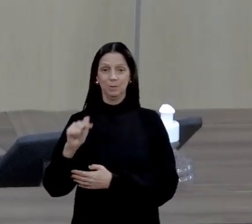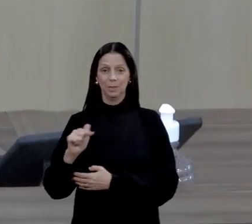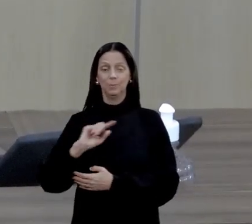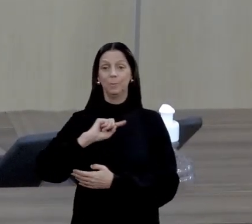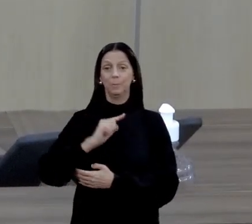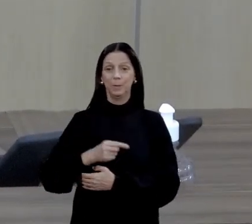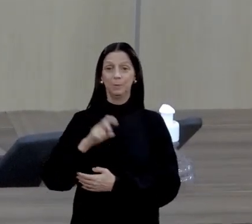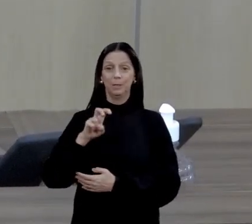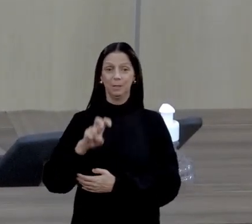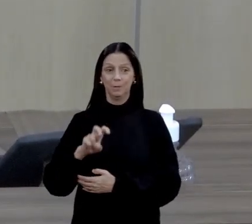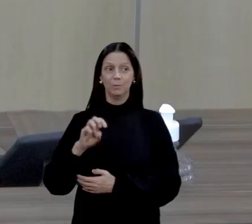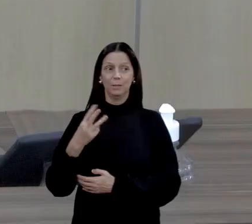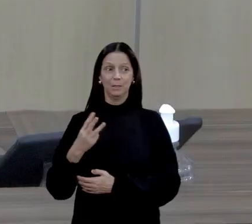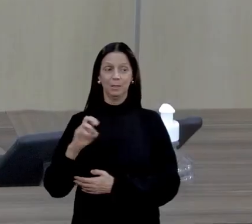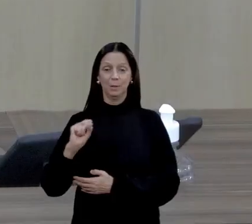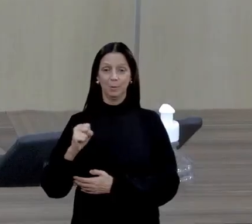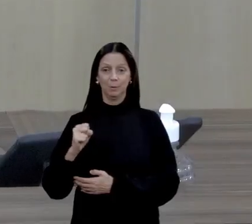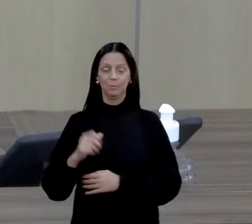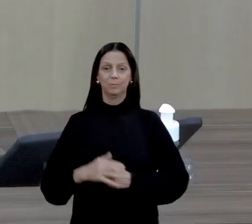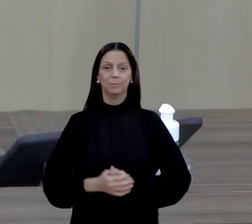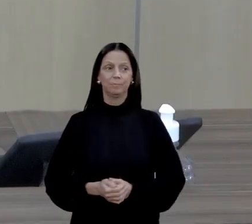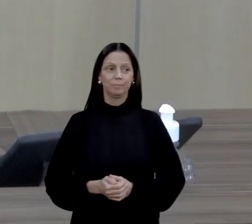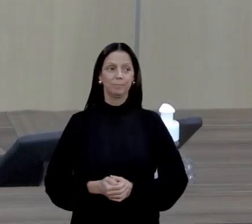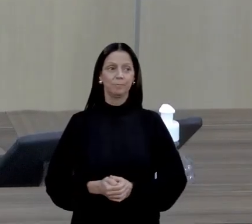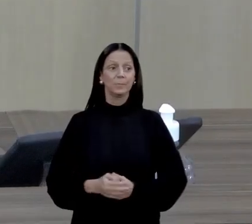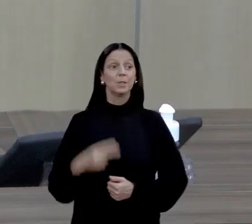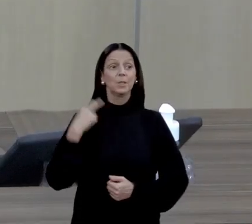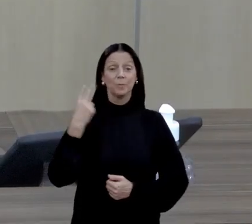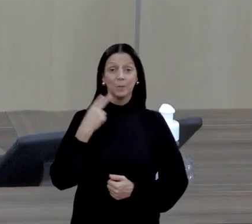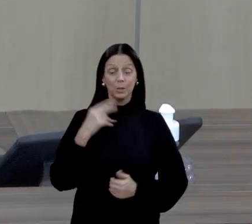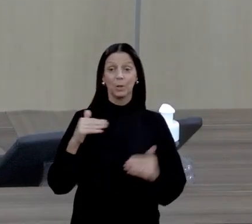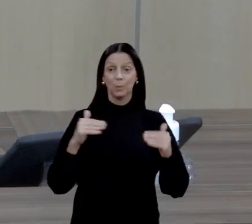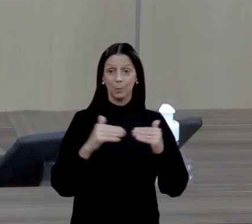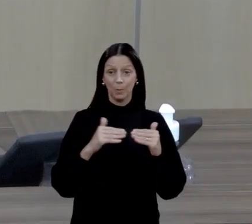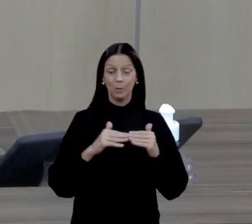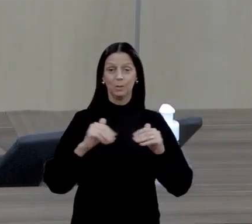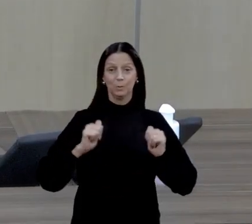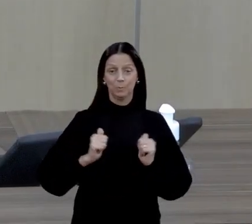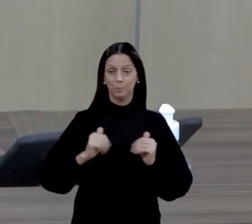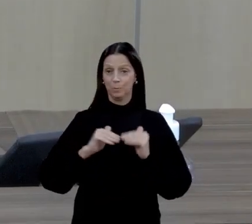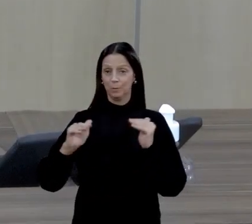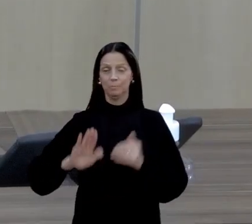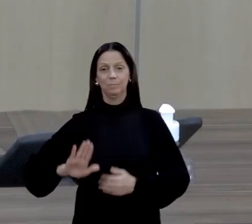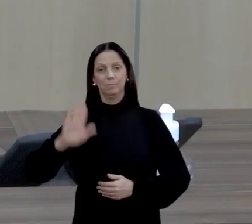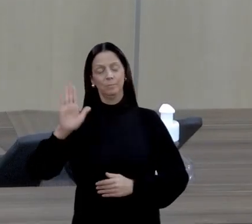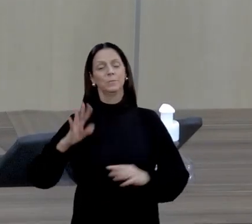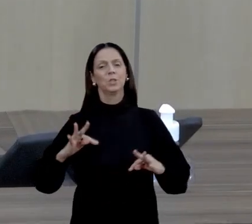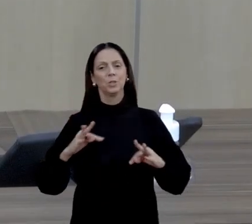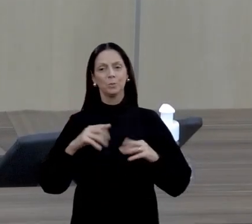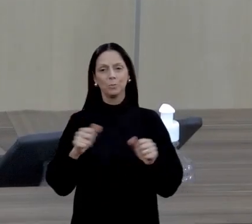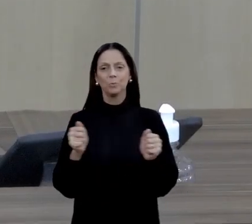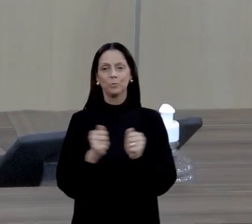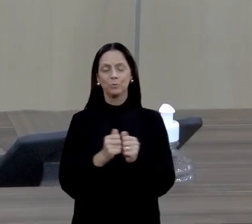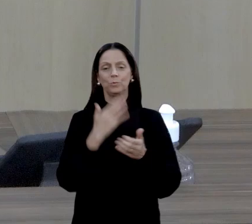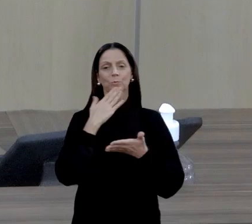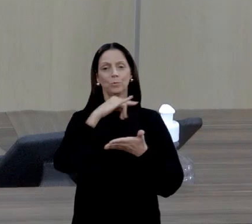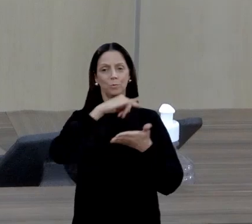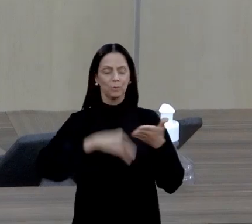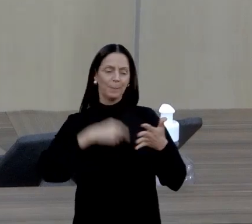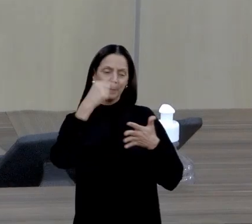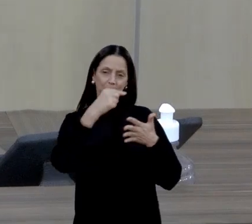e 1538. Os favoráveis pensam como estão, os contrários se manifestem em votação englobada os requerimentos da ordem do